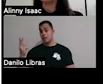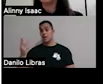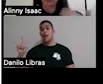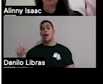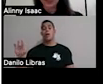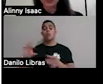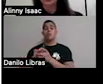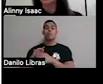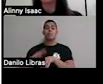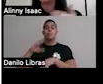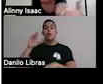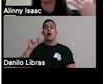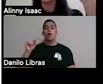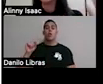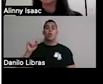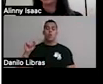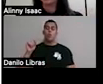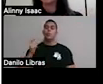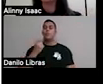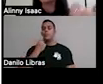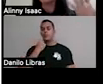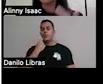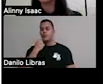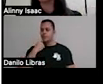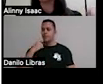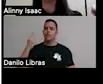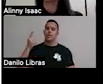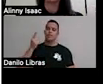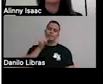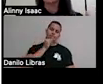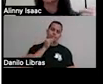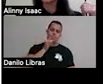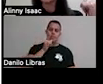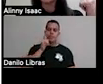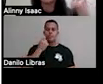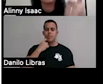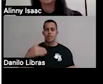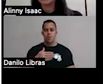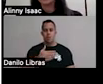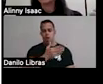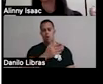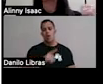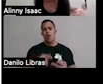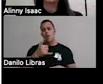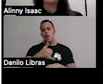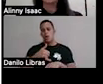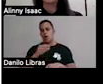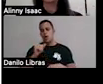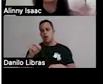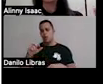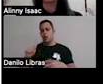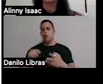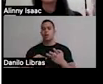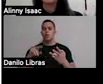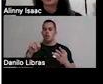relacionados, vão estar mais presentes, né, em peixes de águas profundas, salmão, óleo de canola, semente de linhaça,